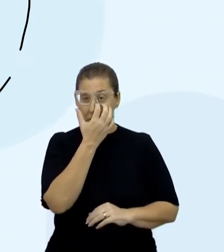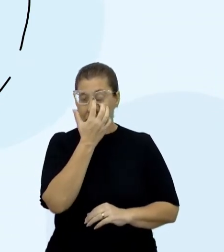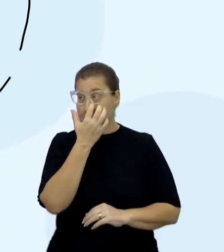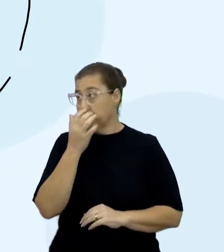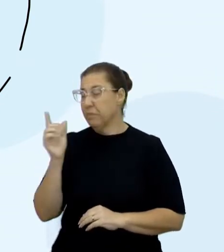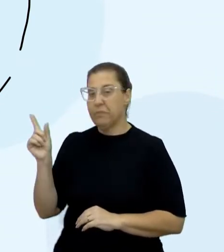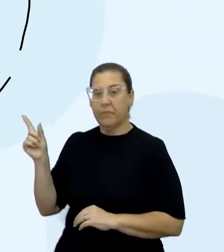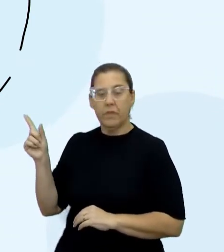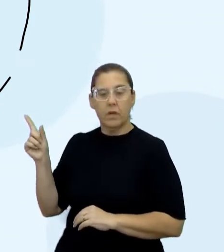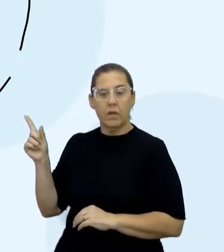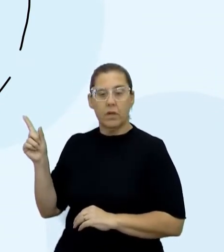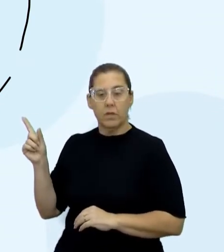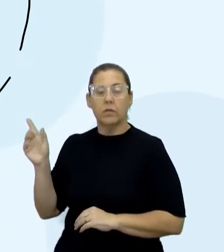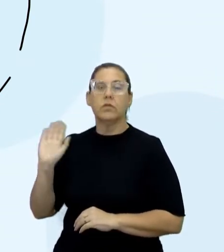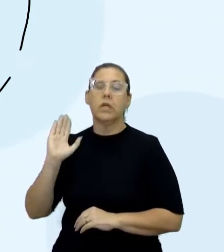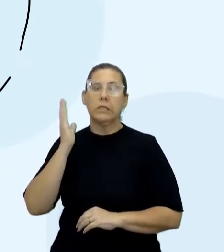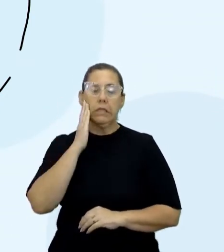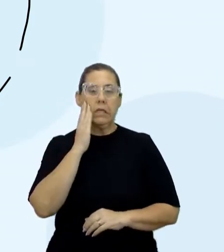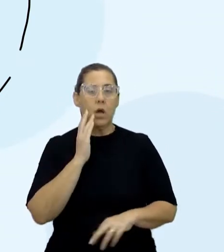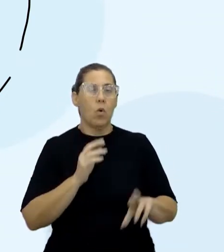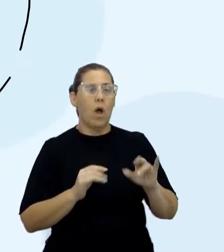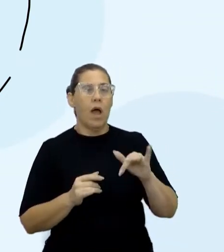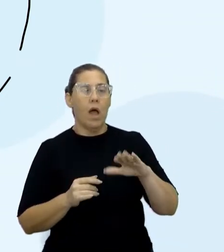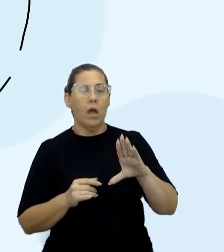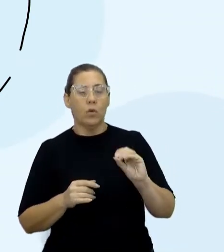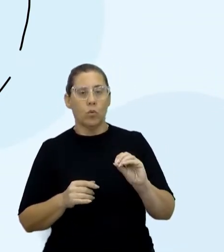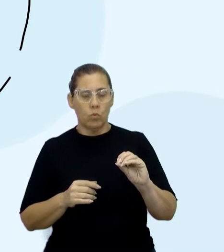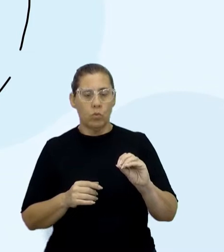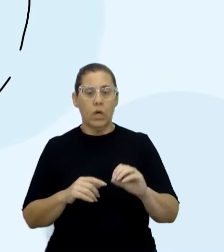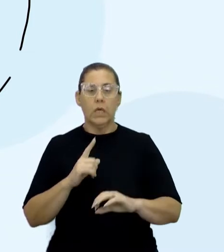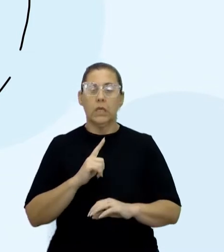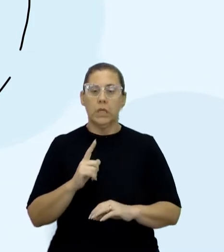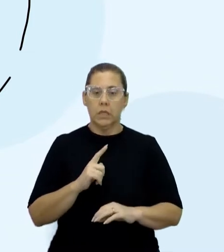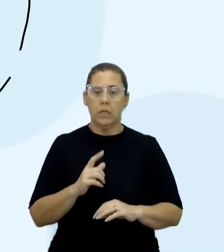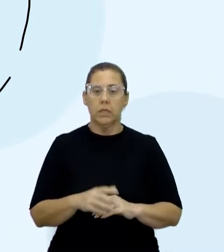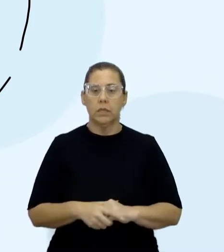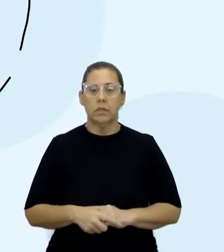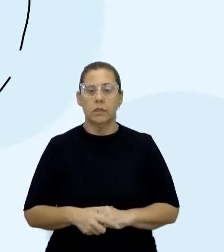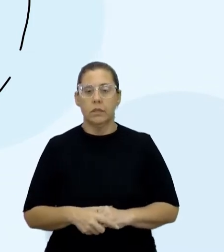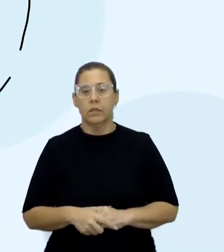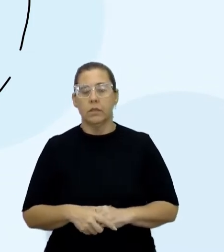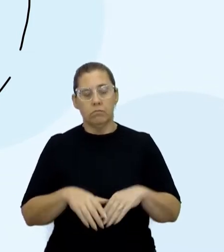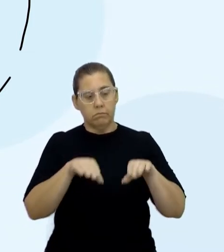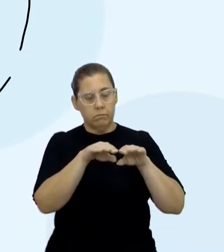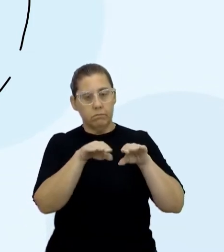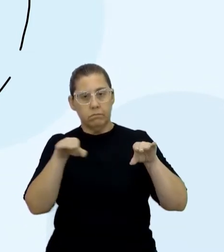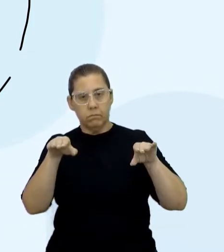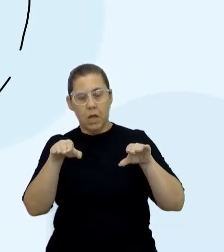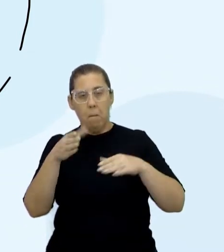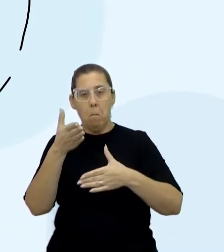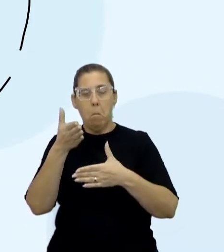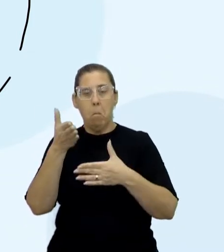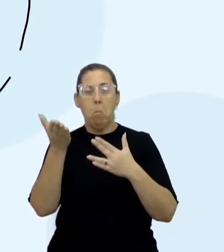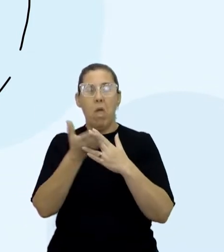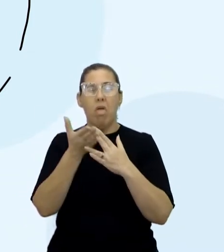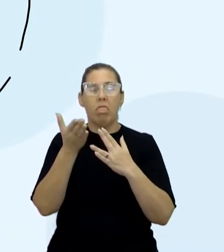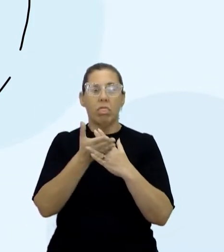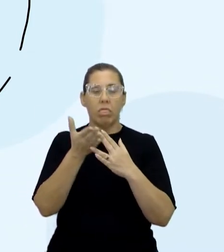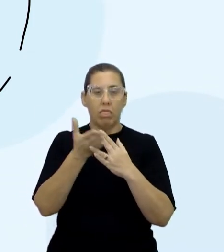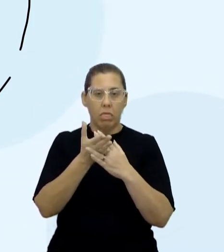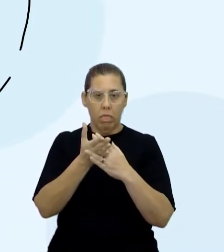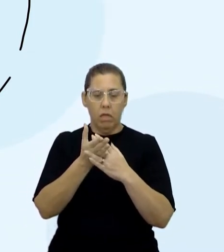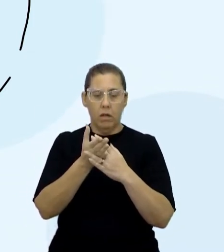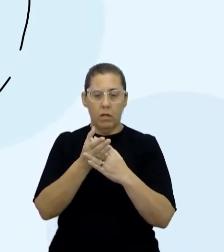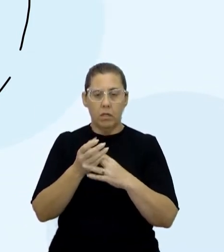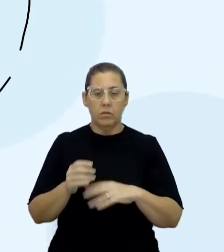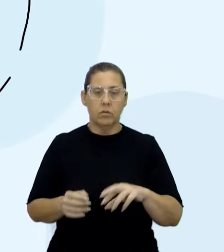a gente já sabe que é o raio. Aí tem uma designação para metade dessa distância, que a